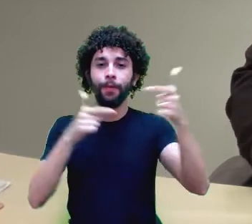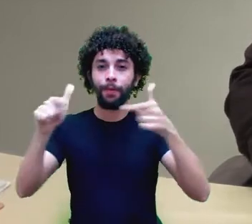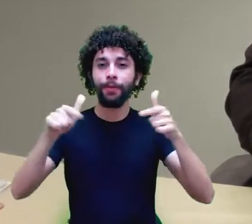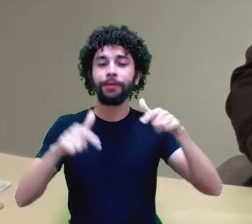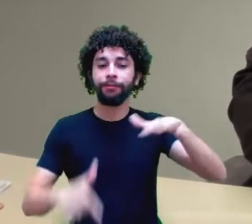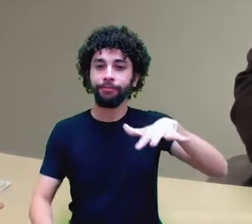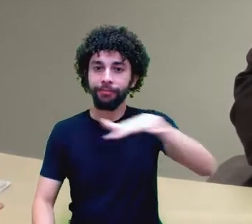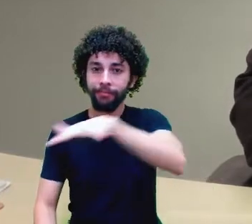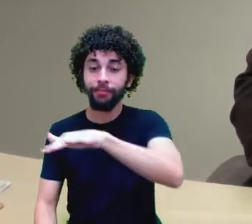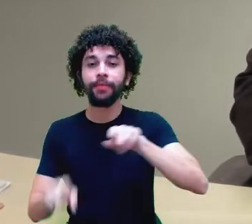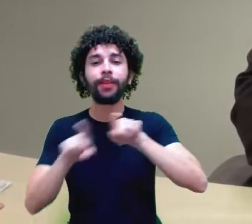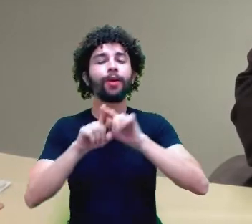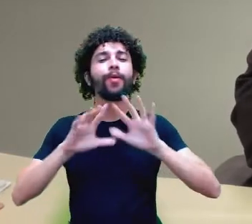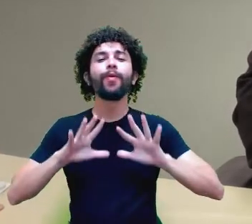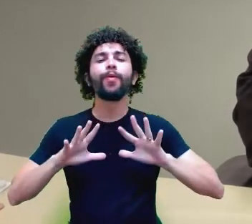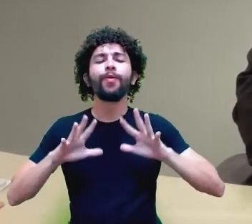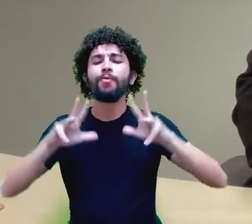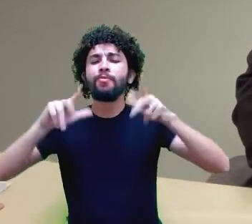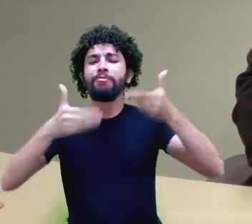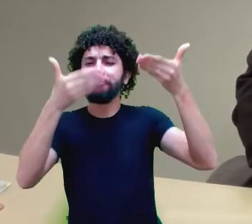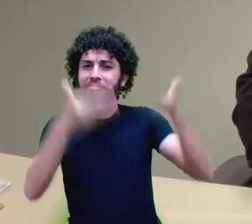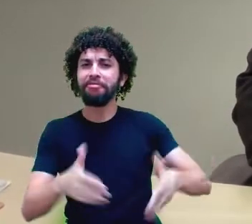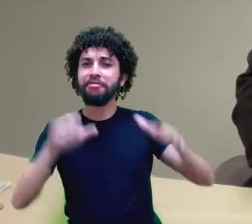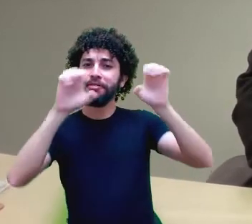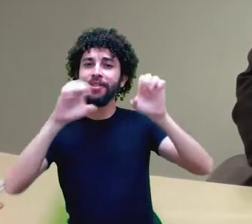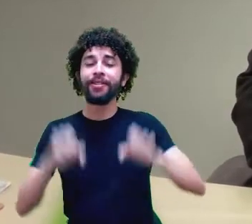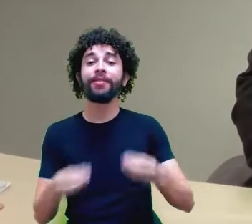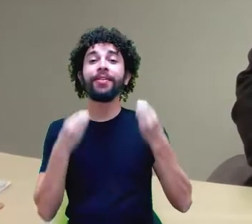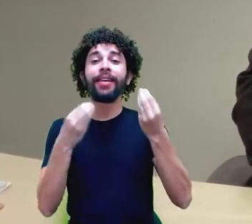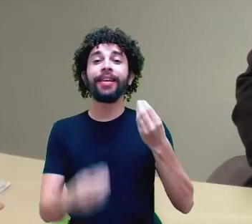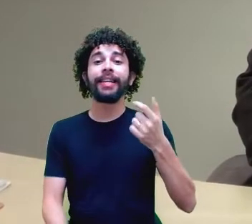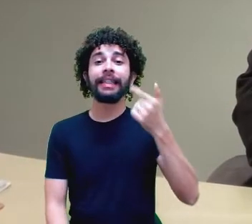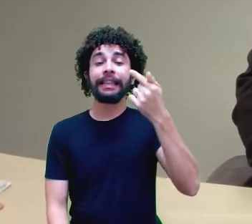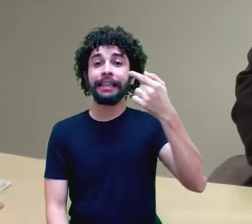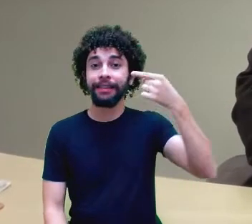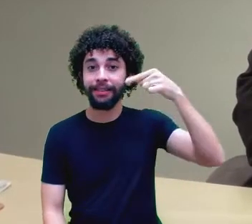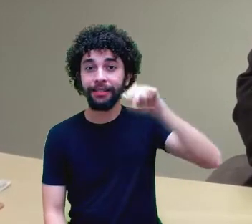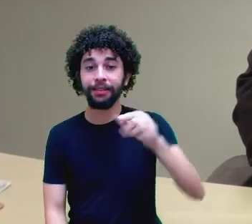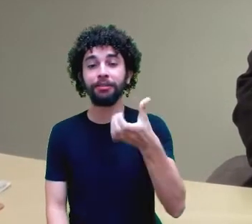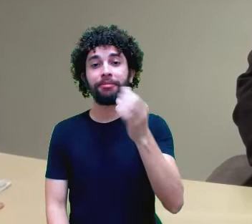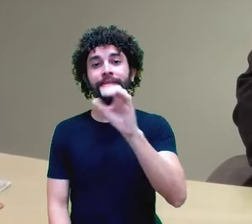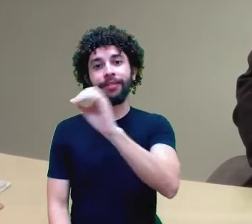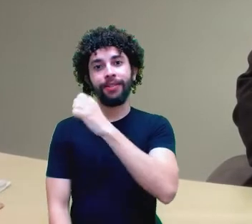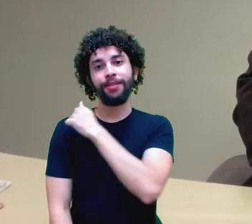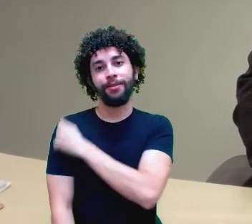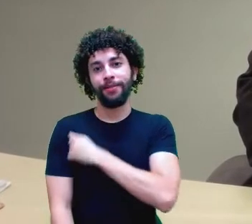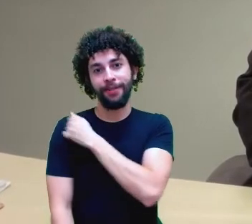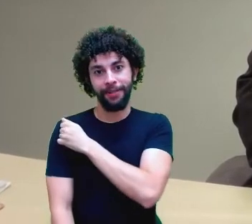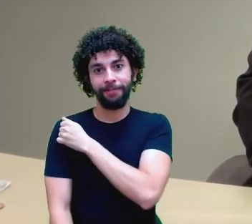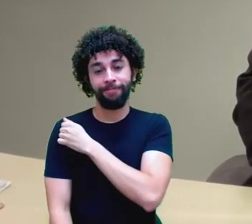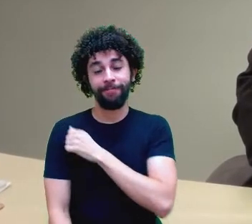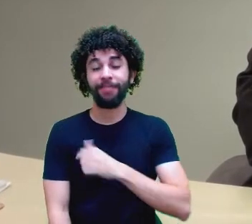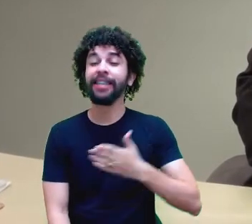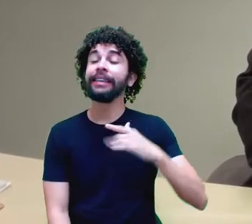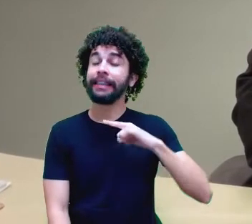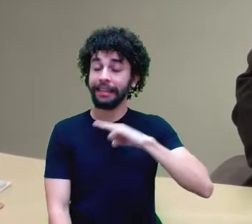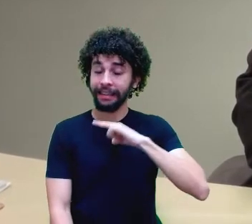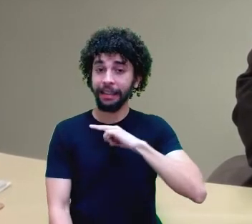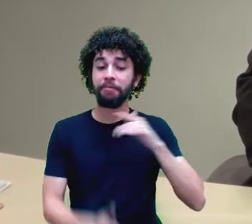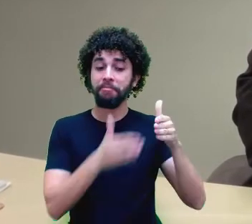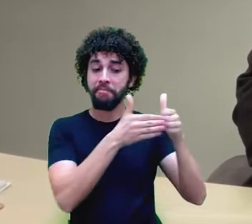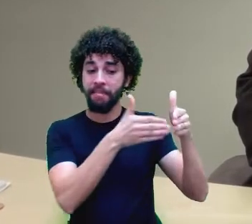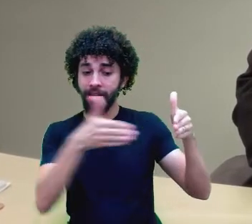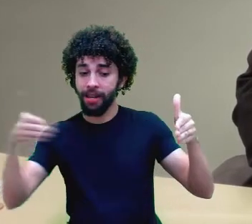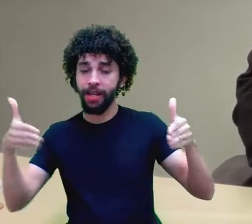aula, além de outros espaços. Toda essa estrutura para atender os quase 7.600 estudantes. Temos